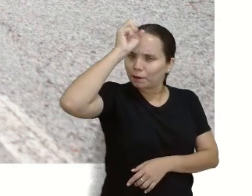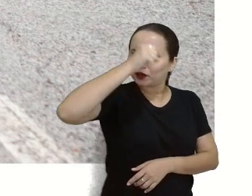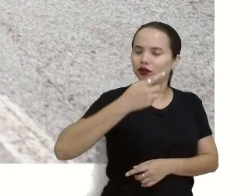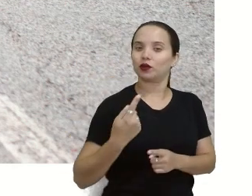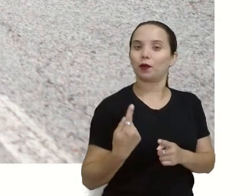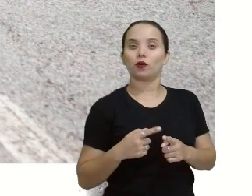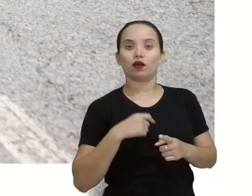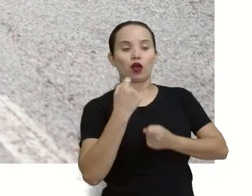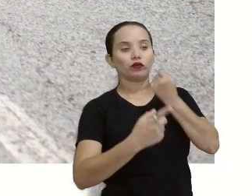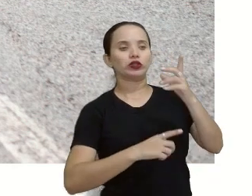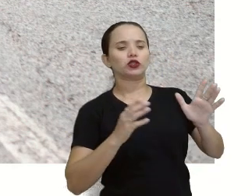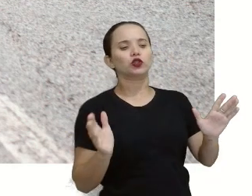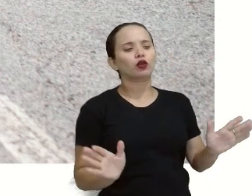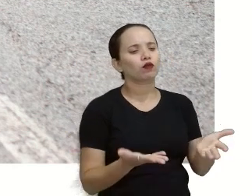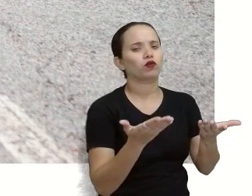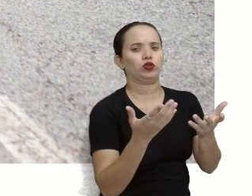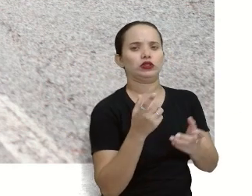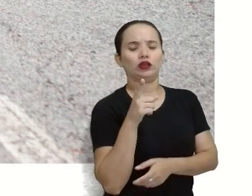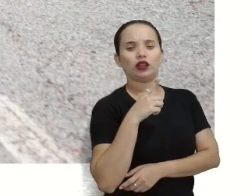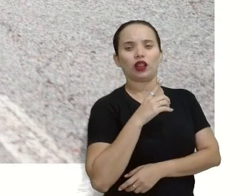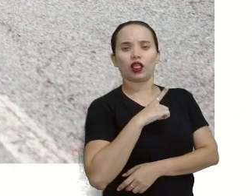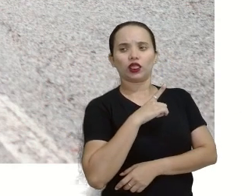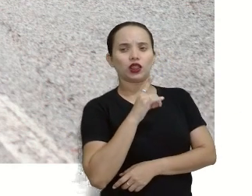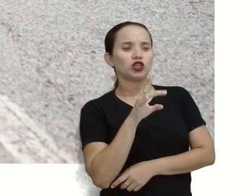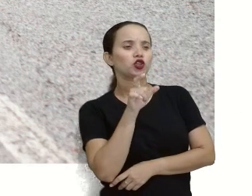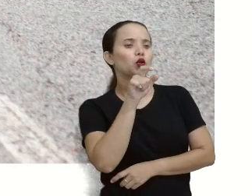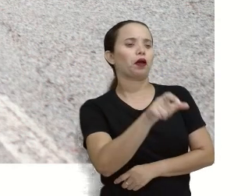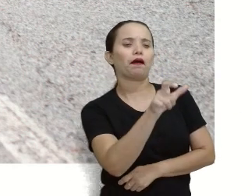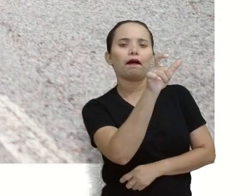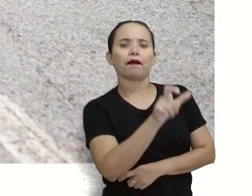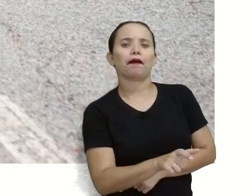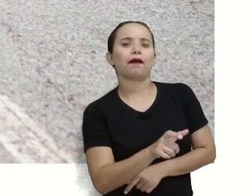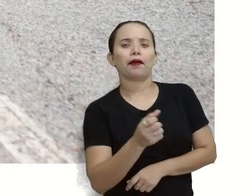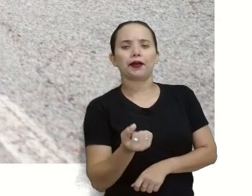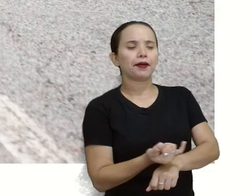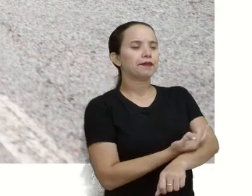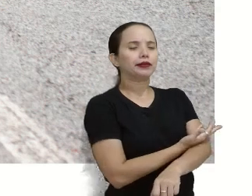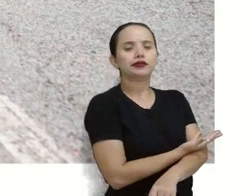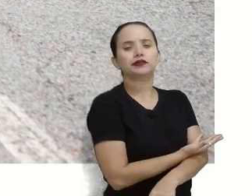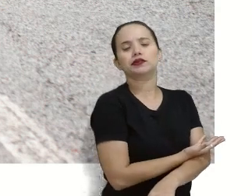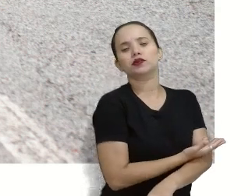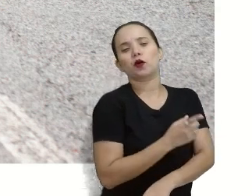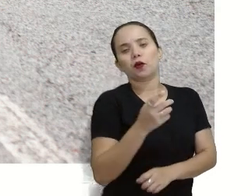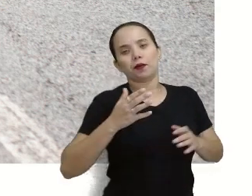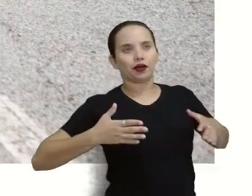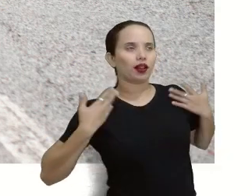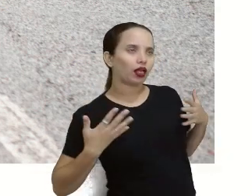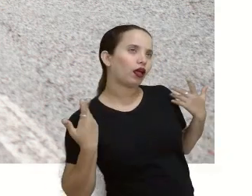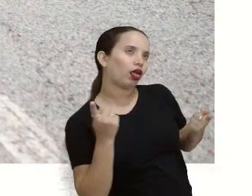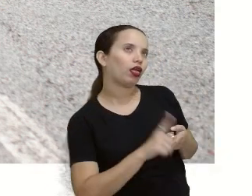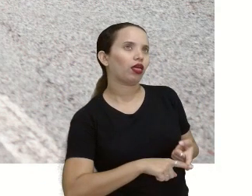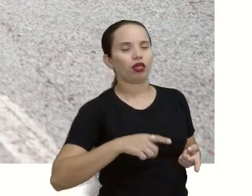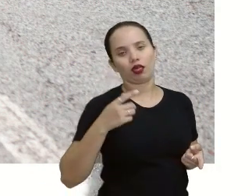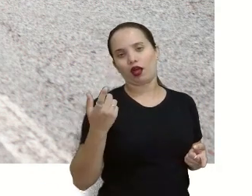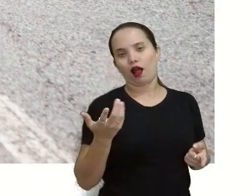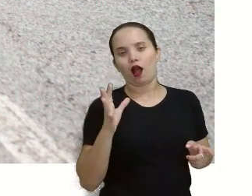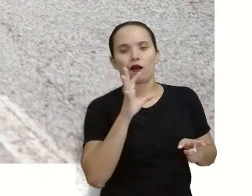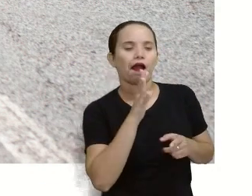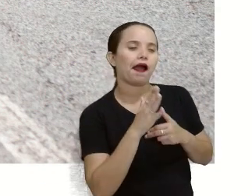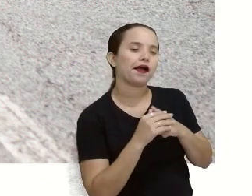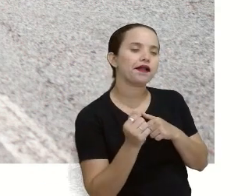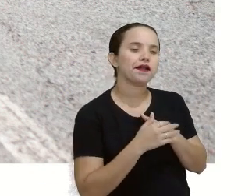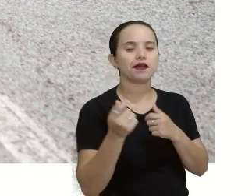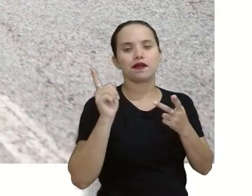gente às vezes é incentivada a só ter aquelas emoções que a gente acha mais gostosinhas, mais bacanas, como alegria, como afeto, como